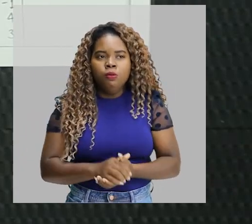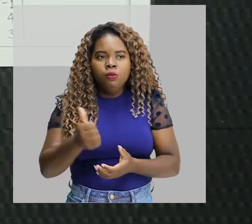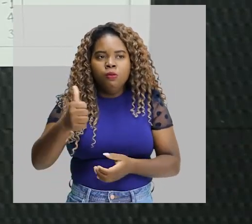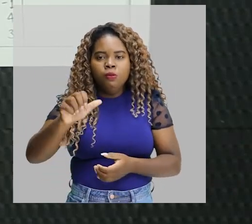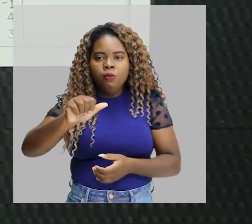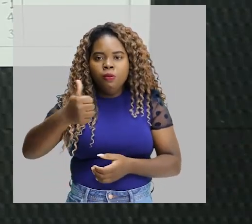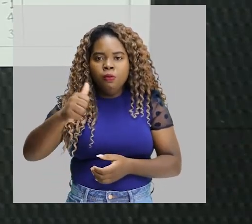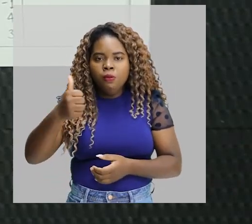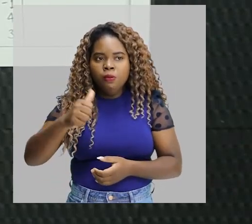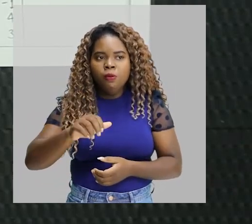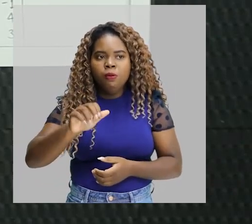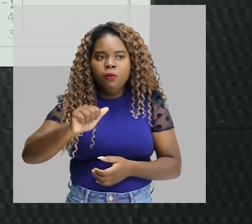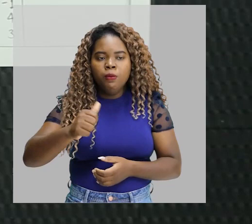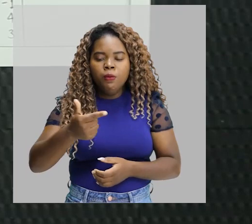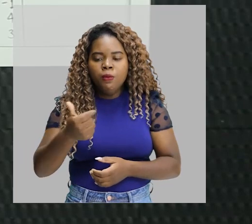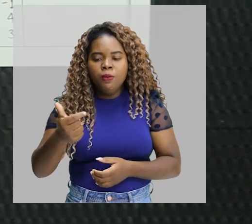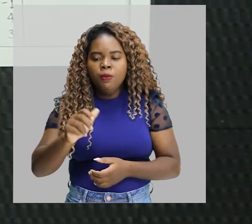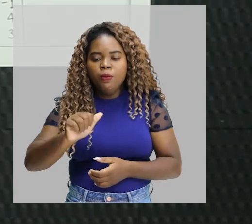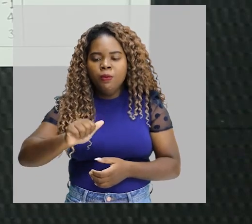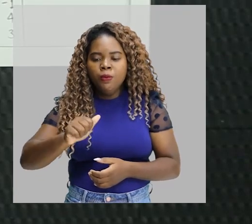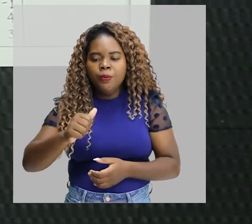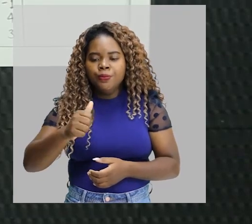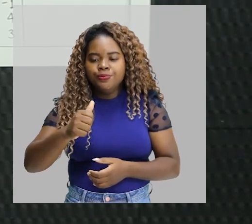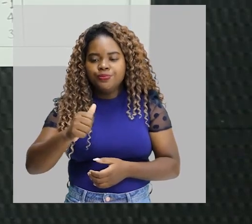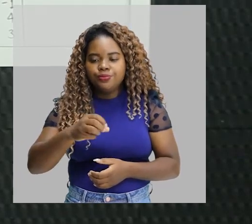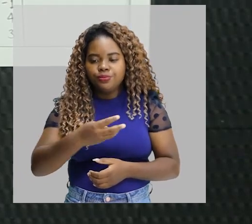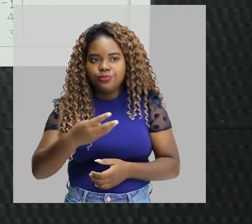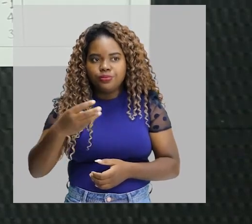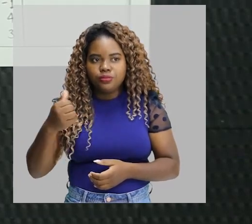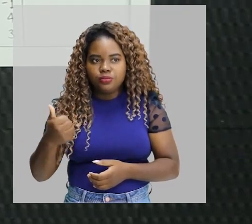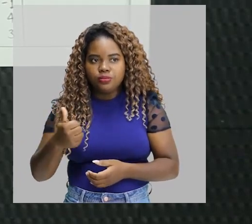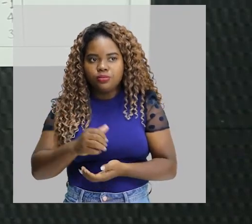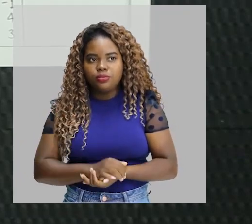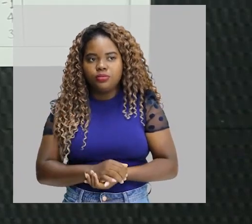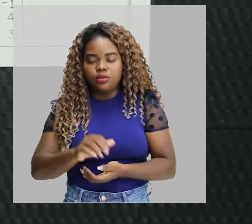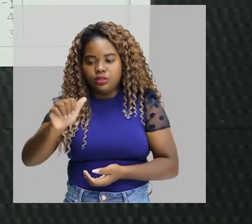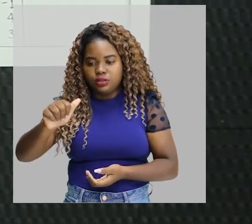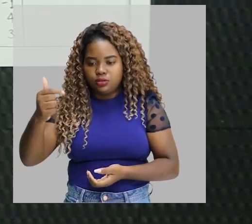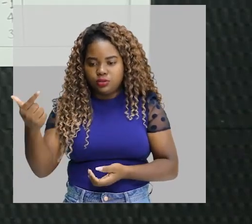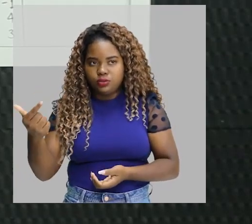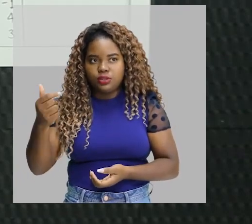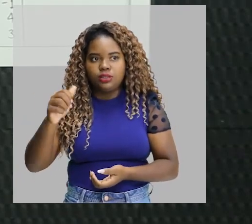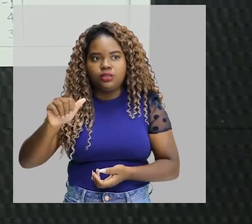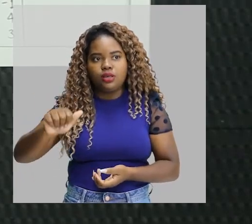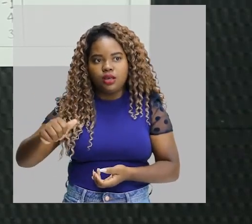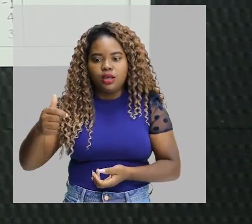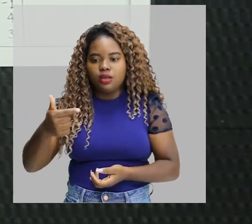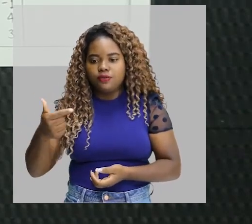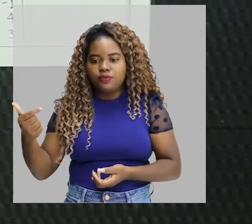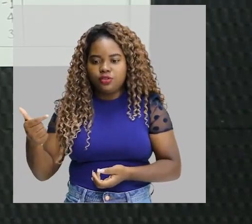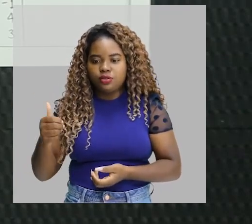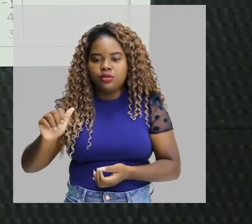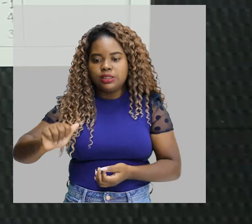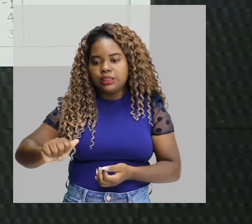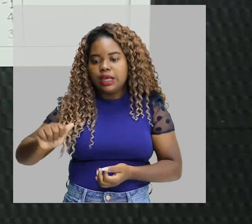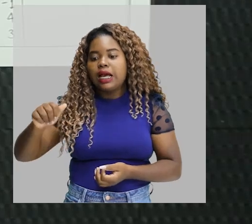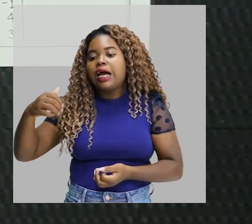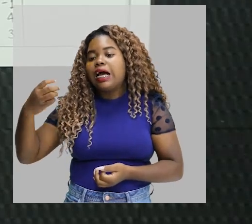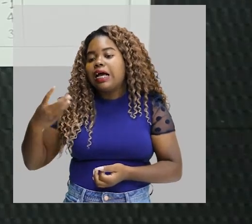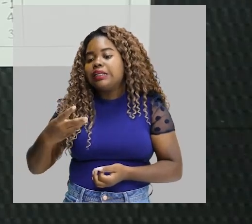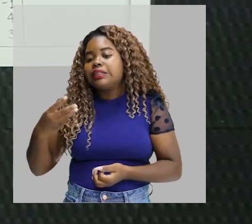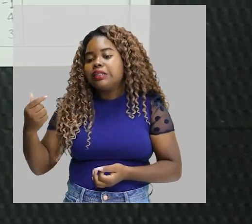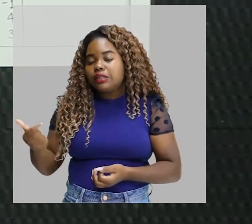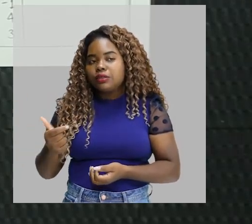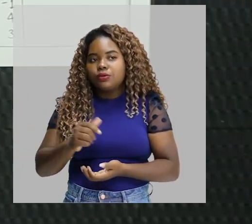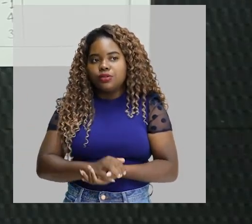esses elementos dessa Matriz nós vamos calcular que o José terminais ou determinante